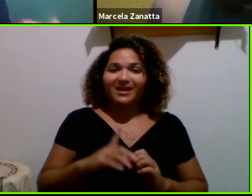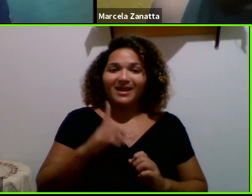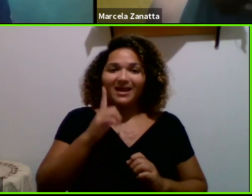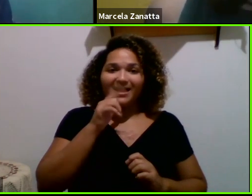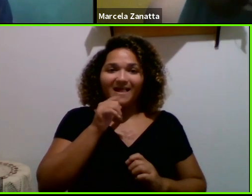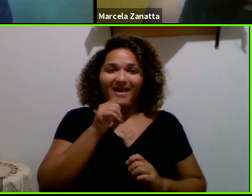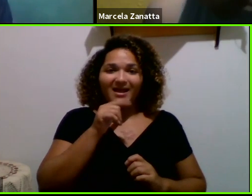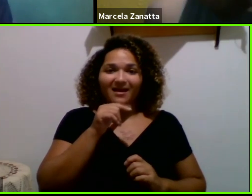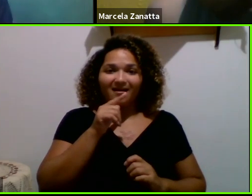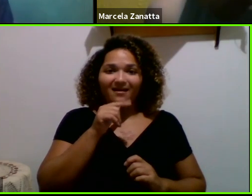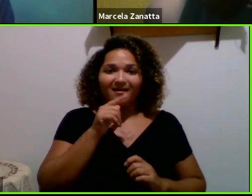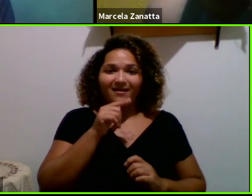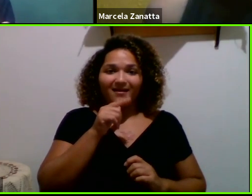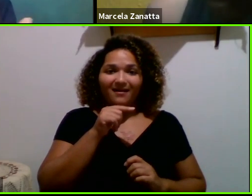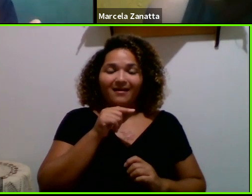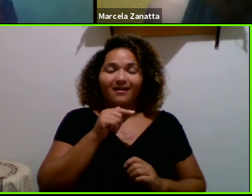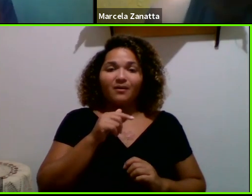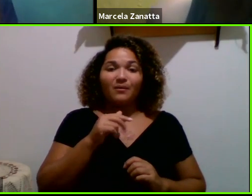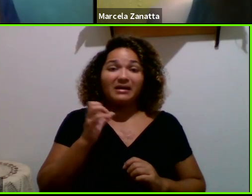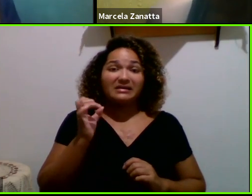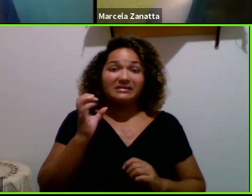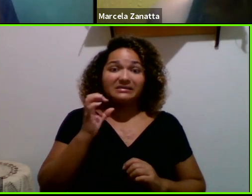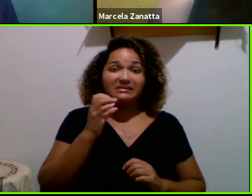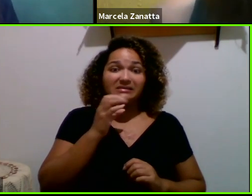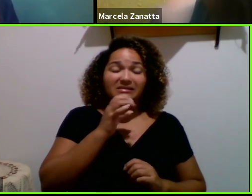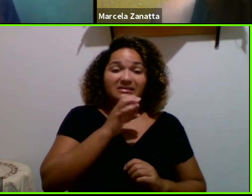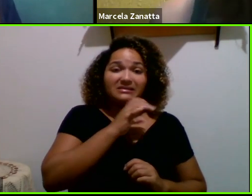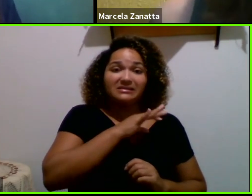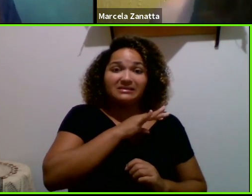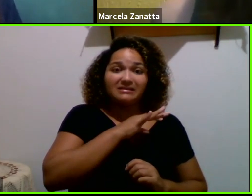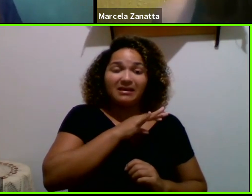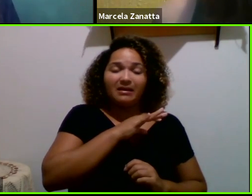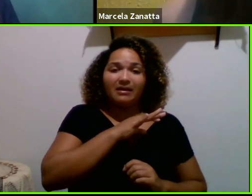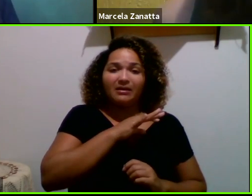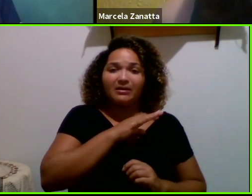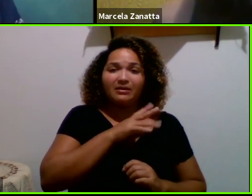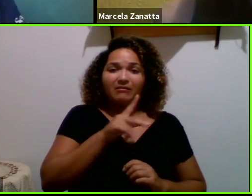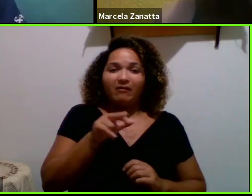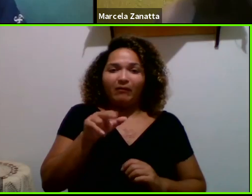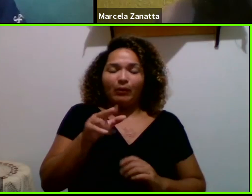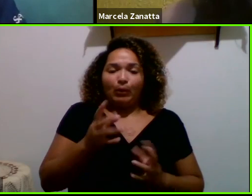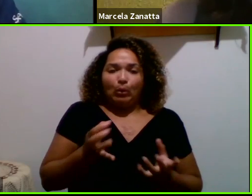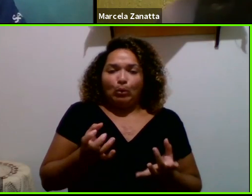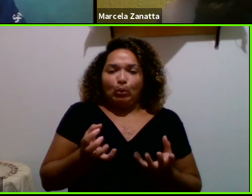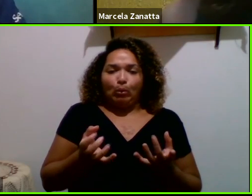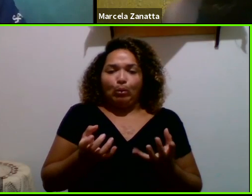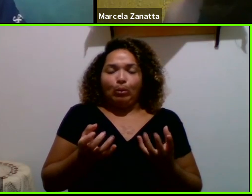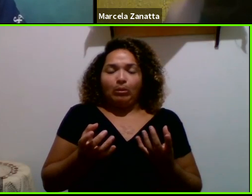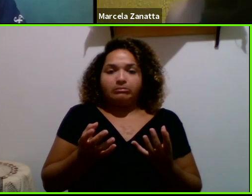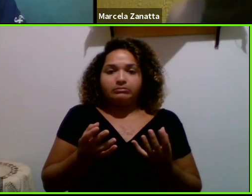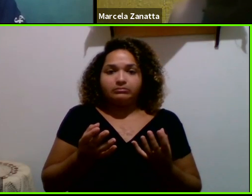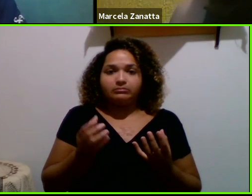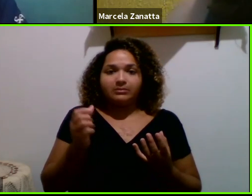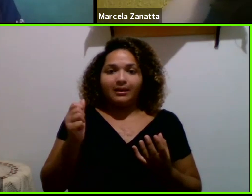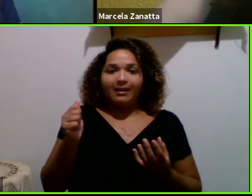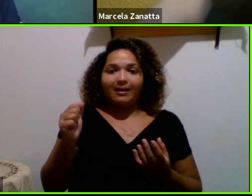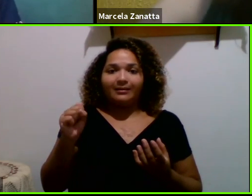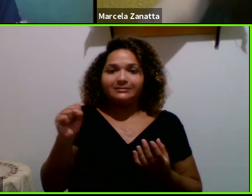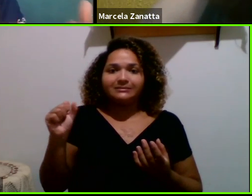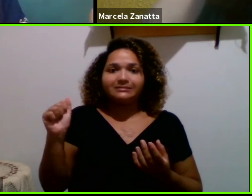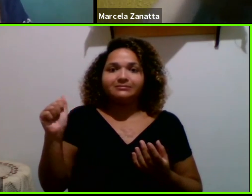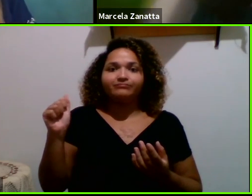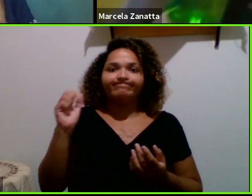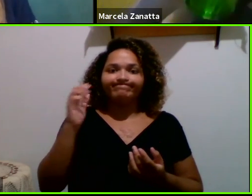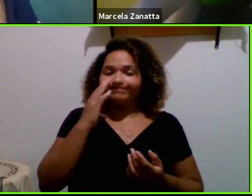que elas façam uma hipotensão. E essa hipotensão, consequentemente, elas fazem o quê? Taquicardia.